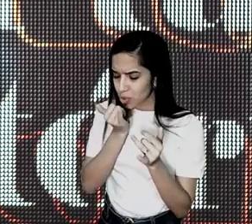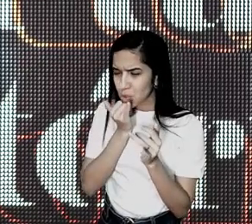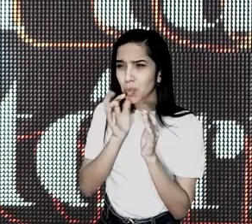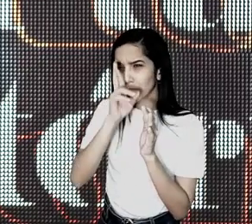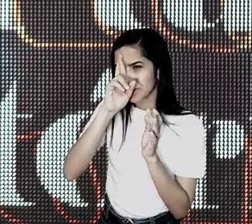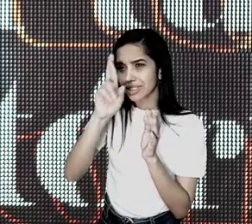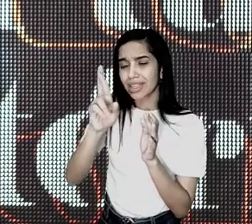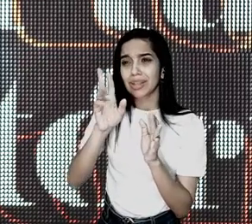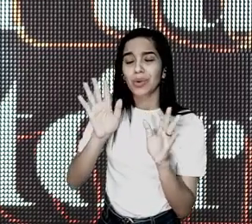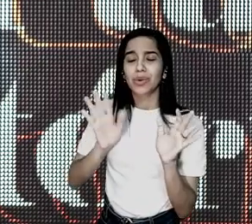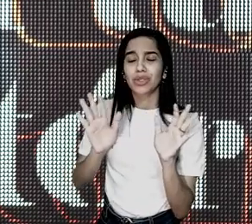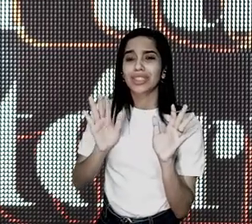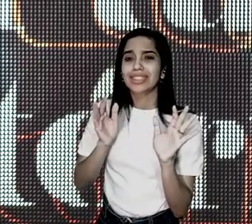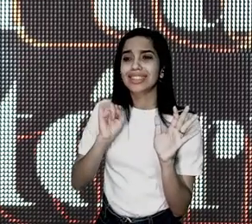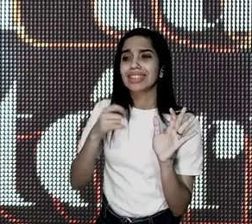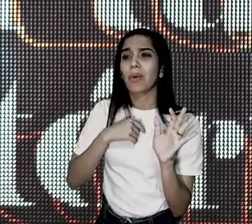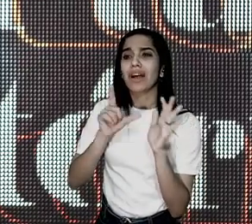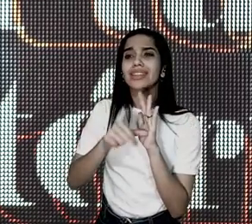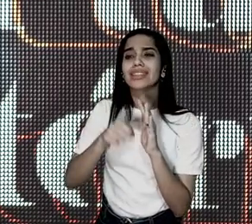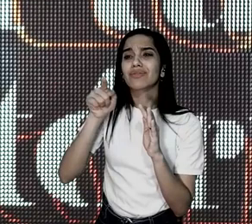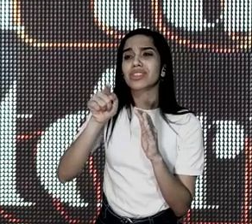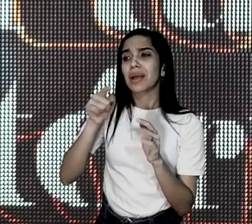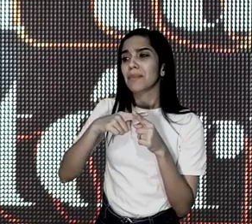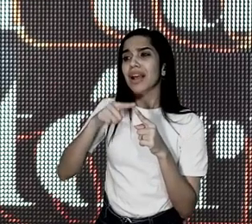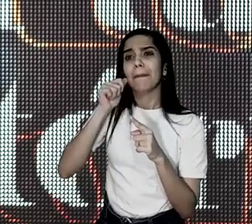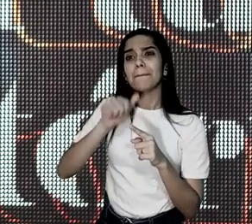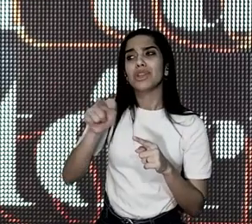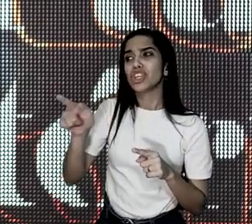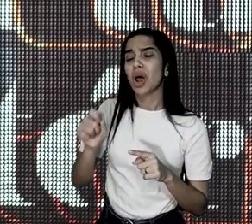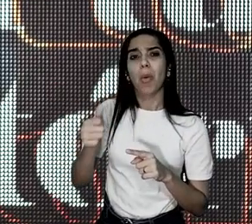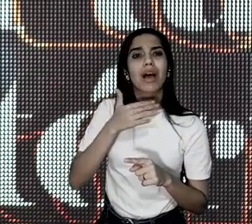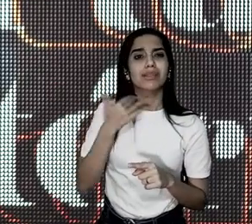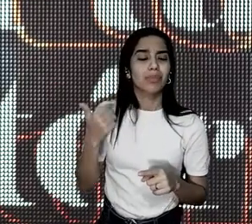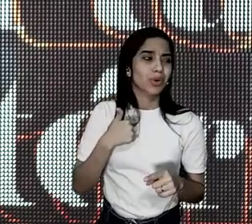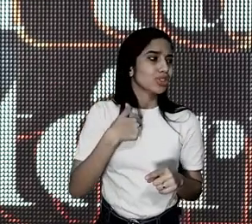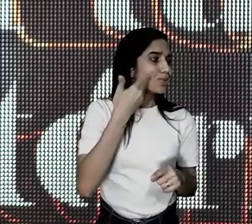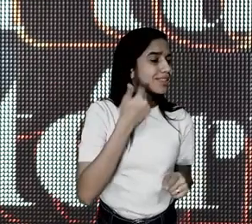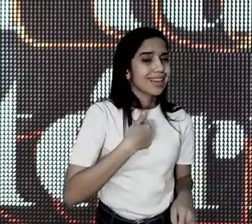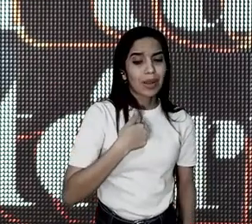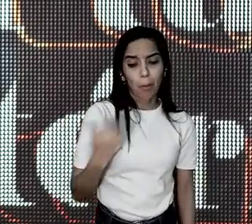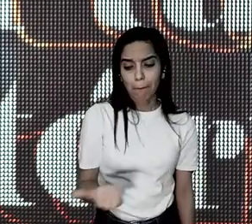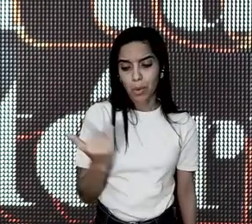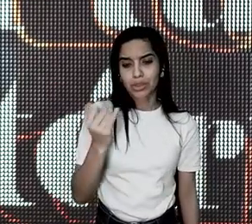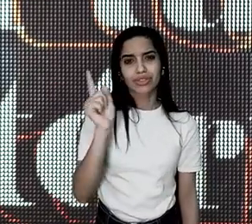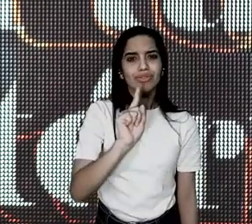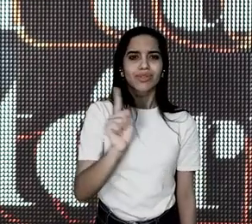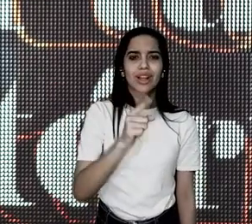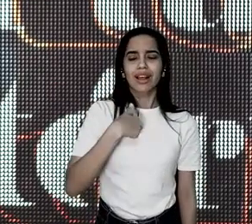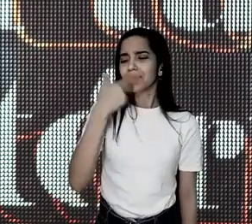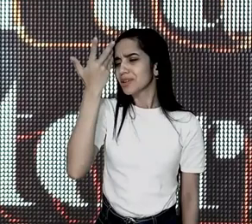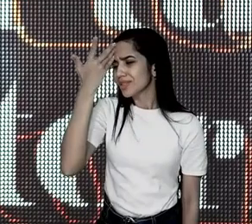Desculpa, Senhor, se eu te atrasei, se a menina está morrendo, eu sei que eu não sou tão importante, eu sei,